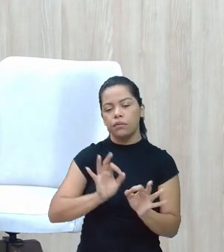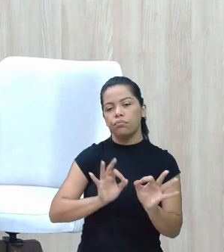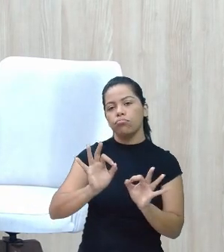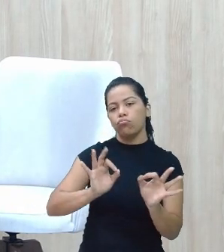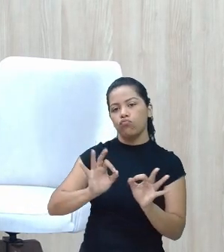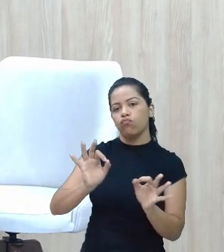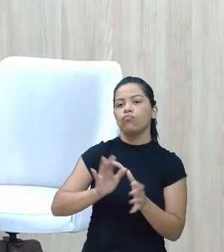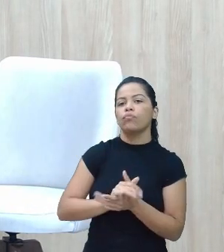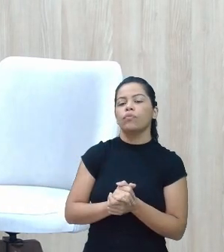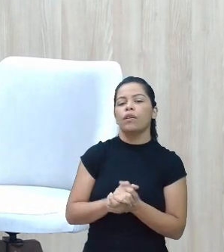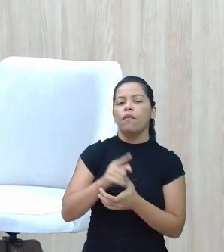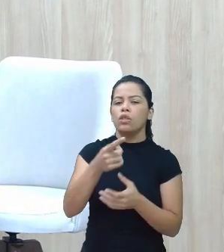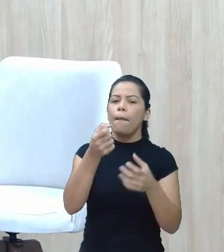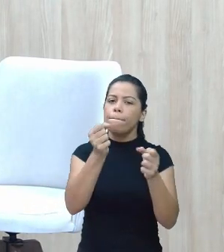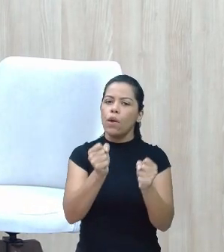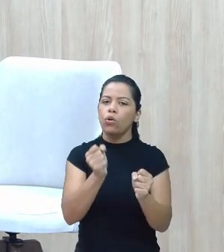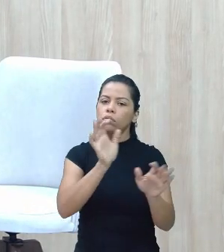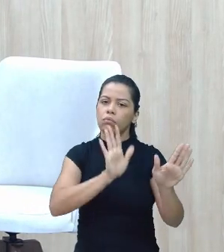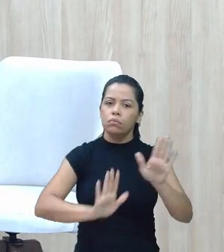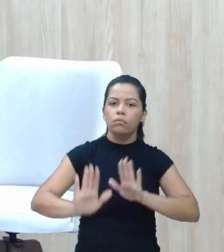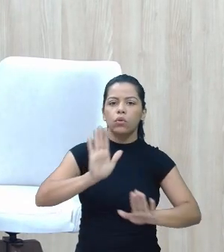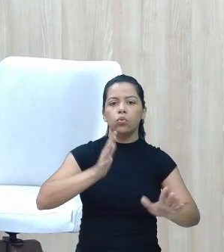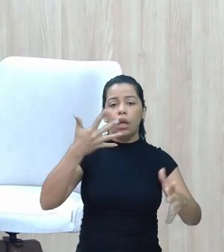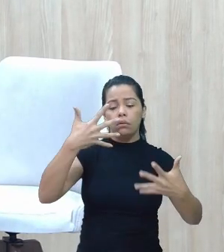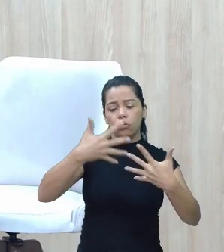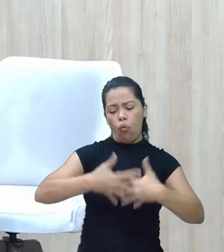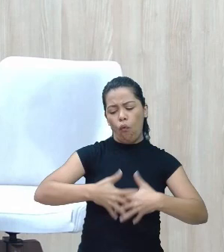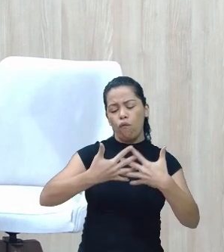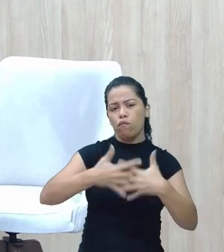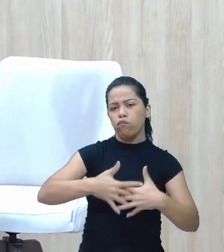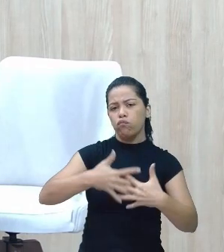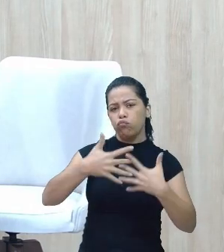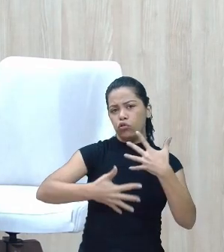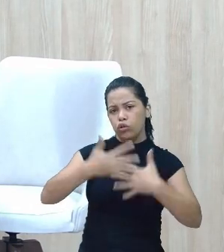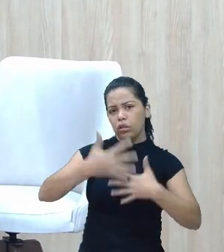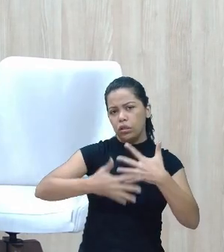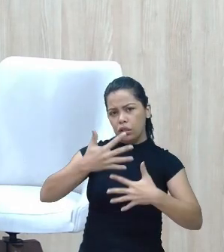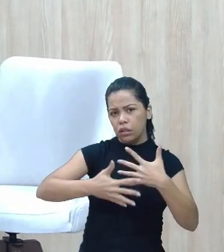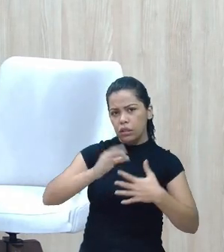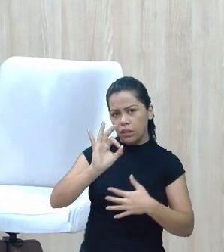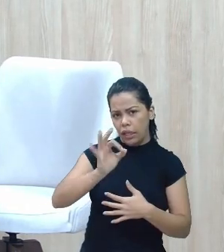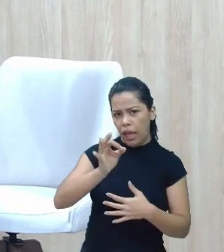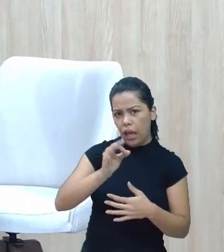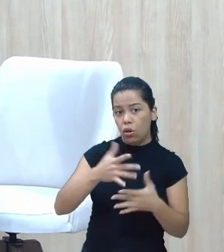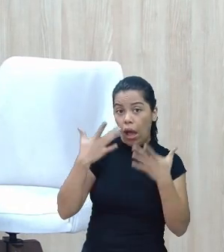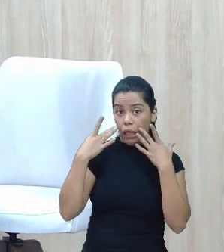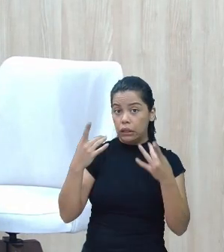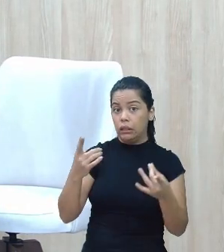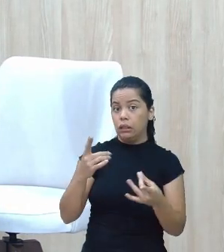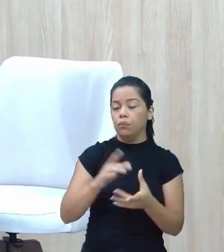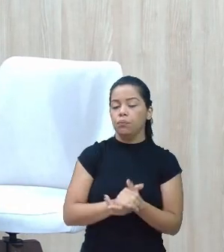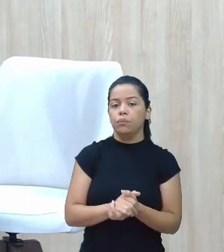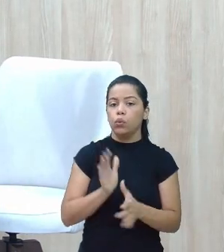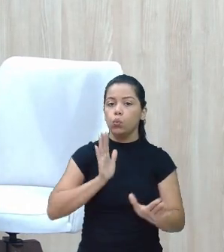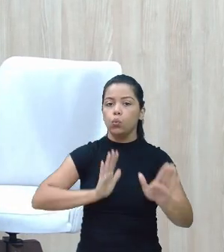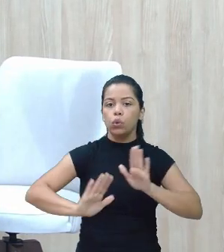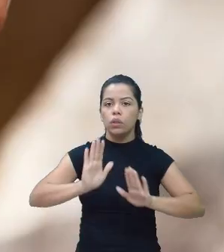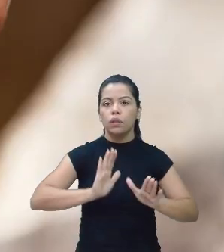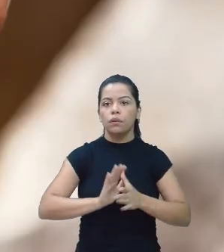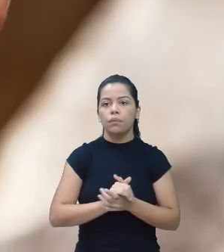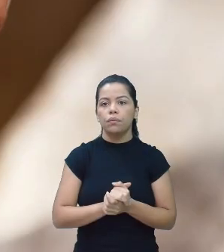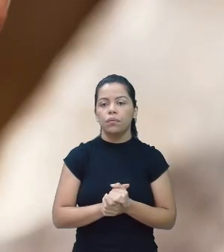se confundir, que você pode ser induzido ao erro. Então, tem que ficar atento a isso. Então, ficou assim a tradução,